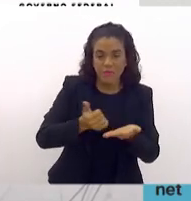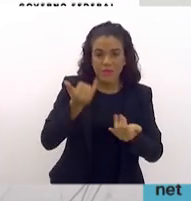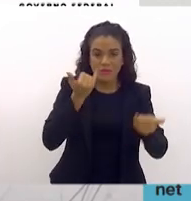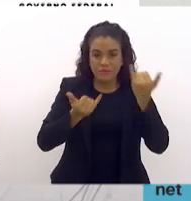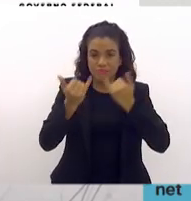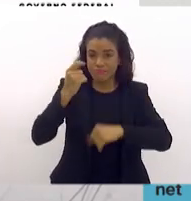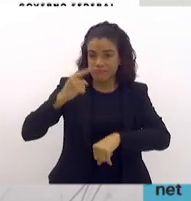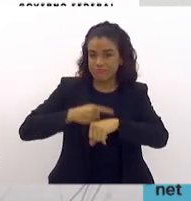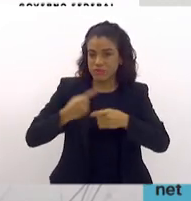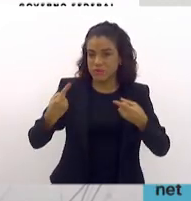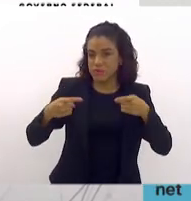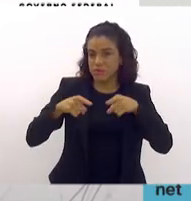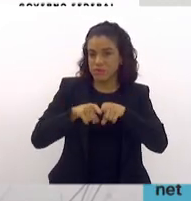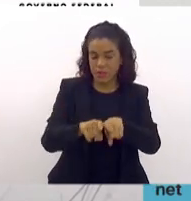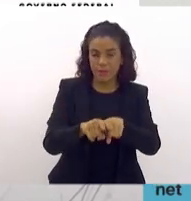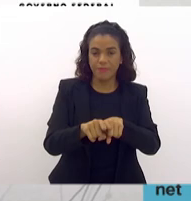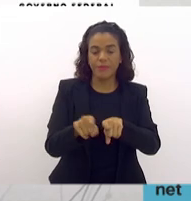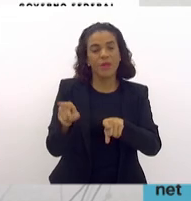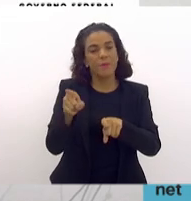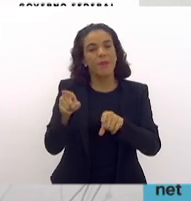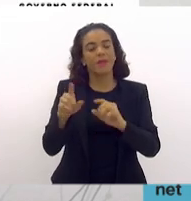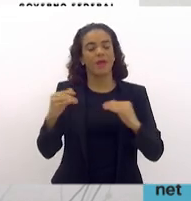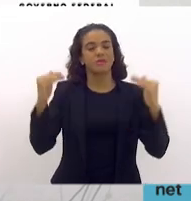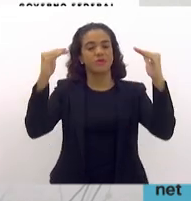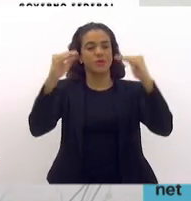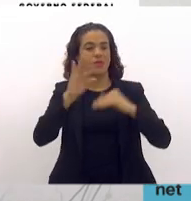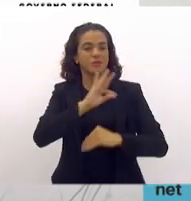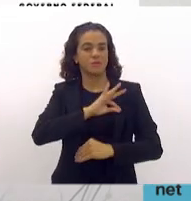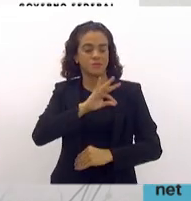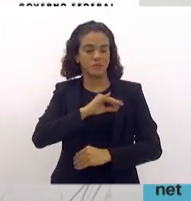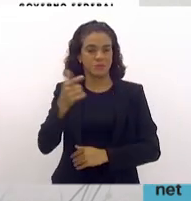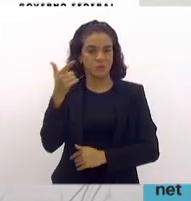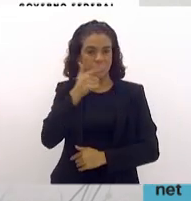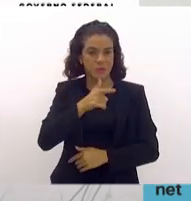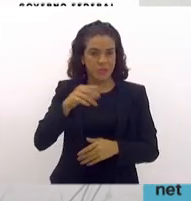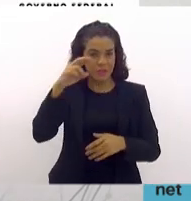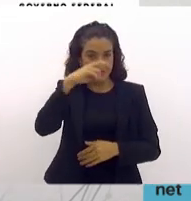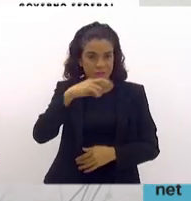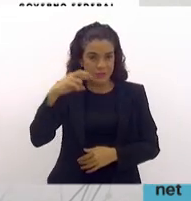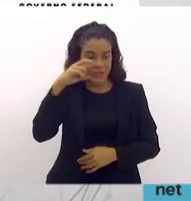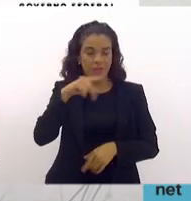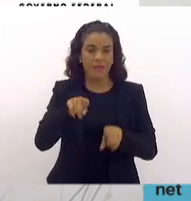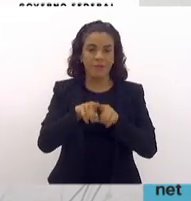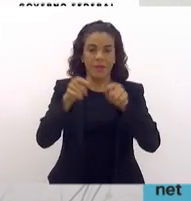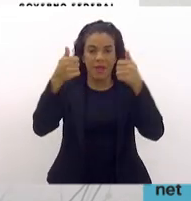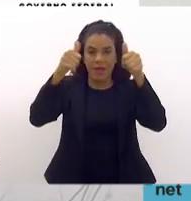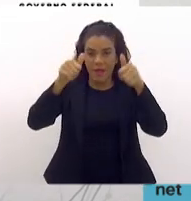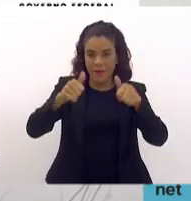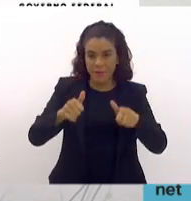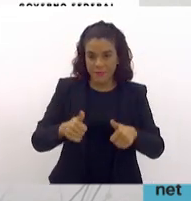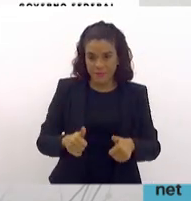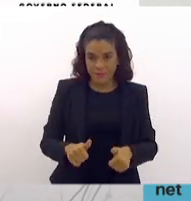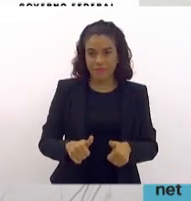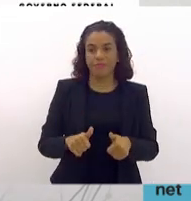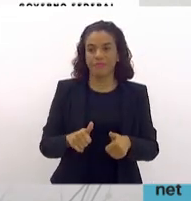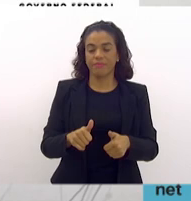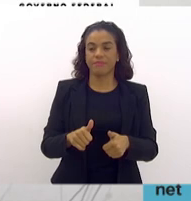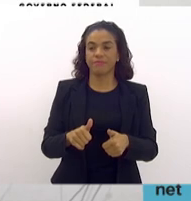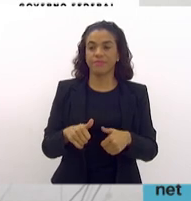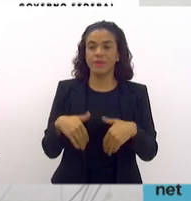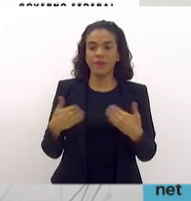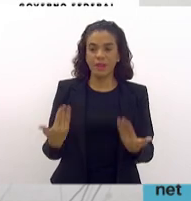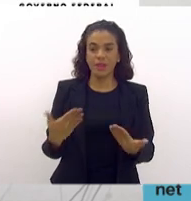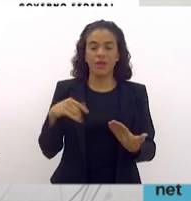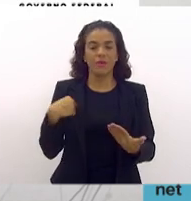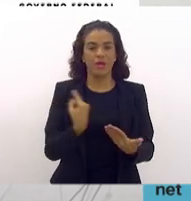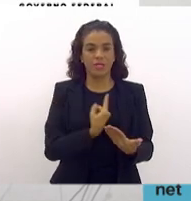real, para que elas possam investigar e analisar também a materialidade do crime. E então a gente